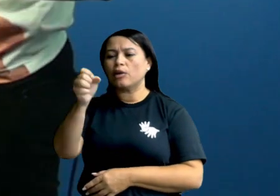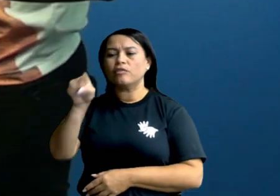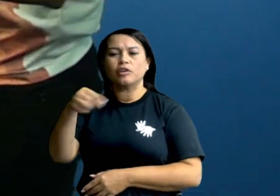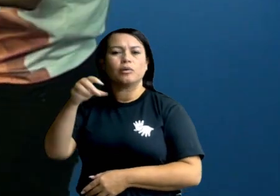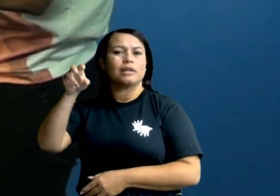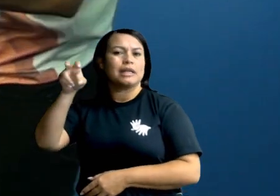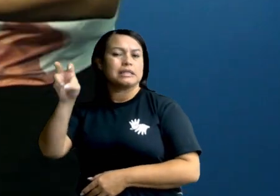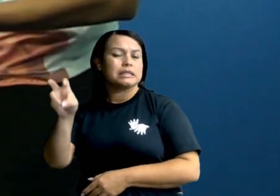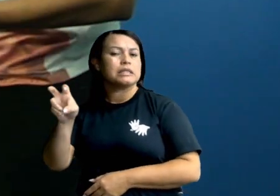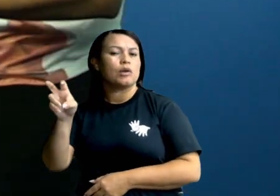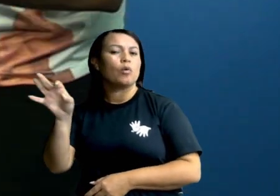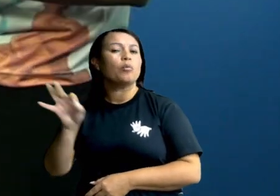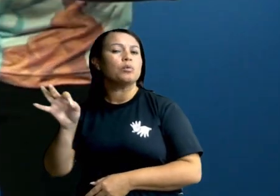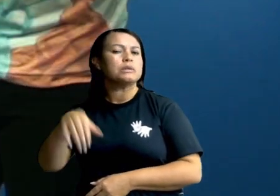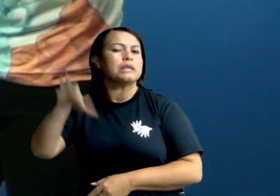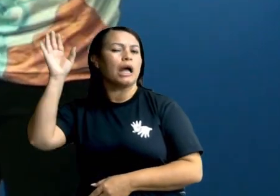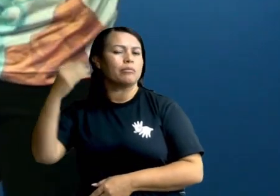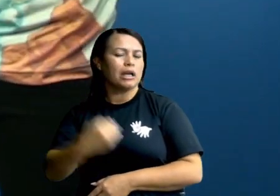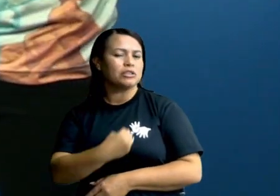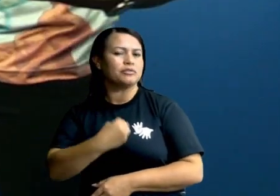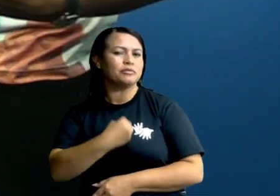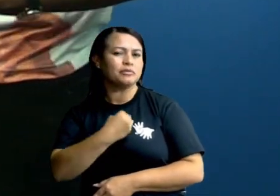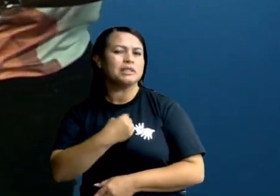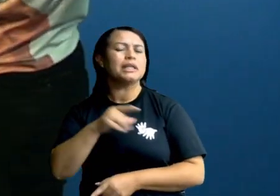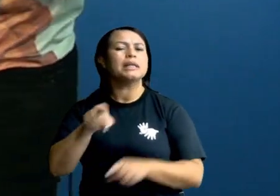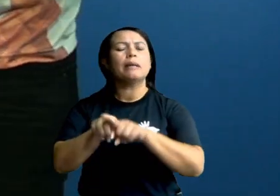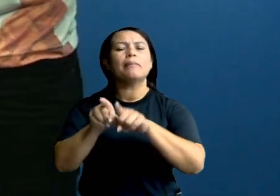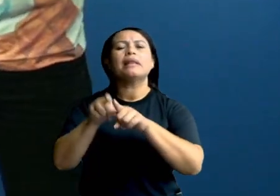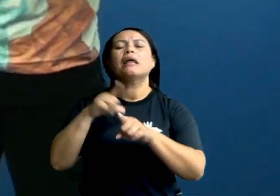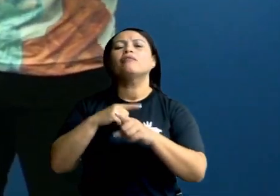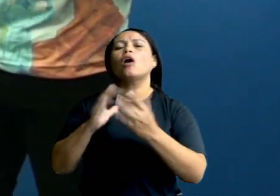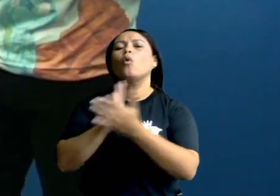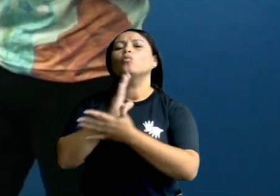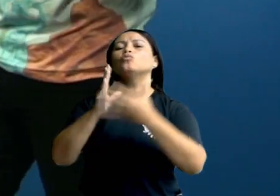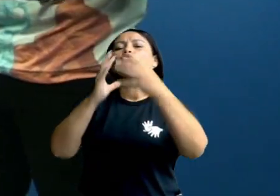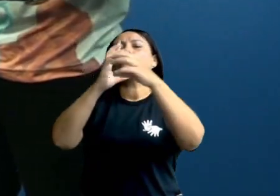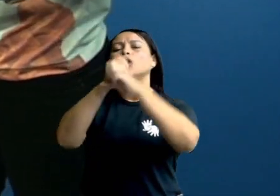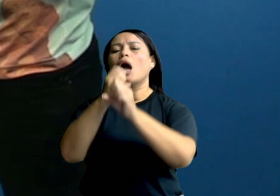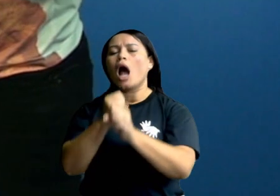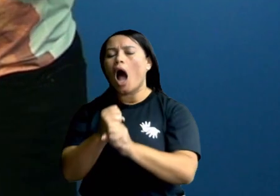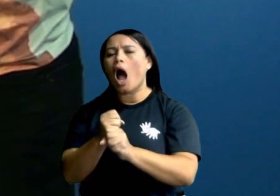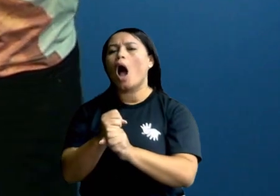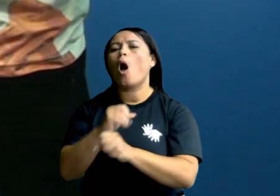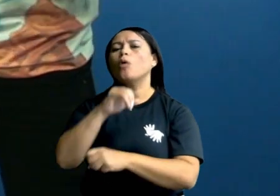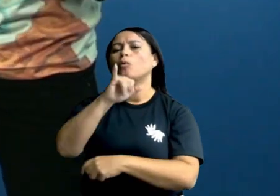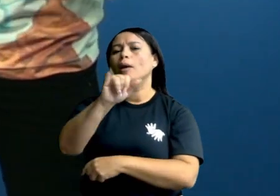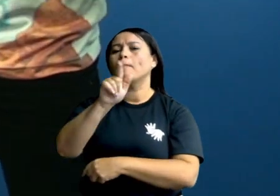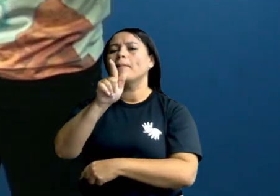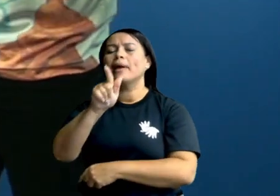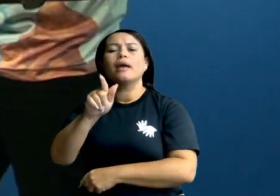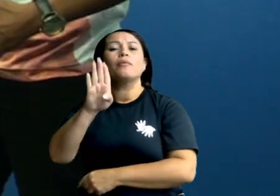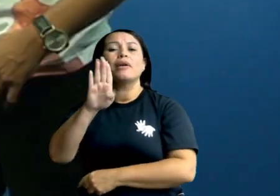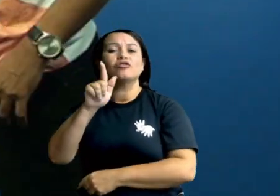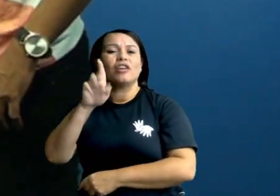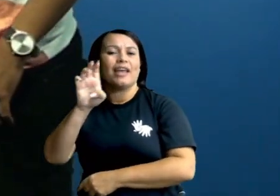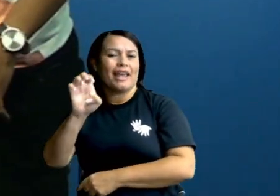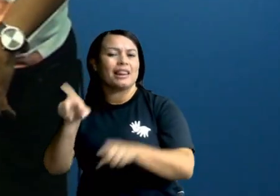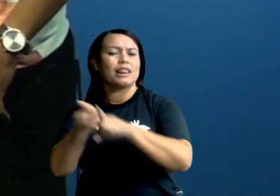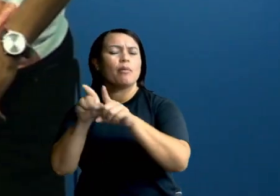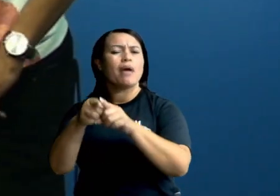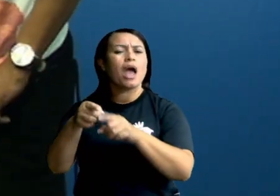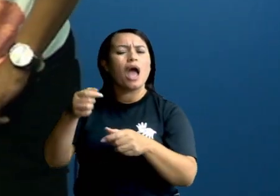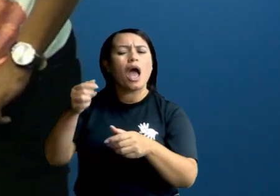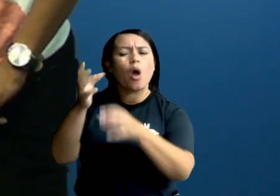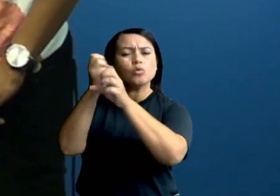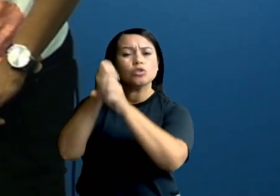estima-se, né, através das projeções, dos cálculos aí feitos com base nos dados atuais, né, observando a tendência, é que